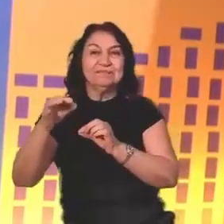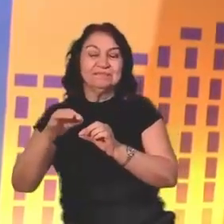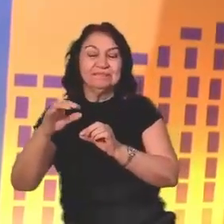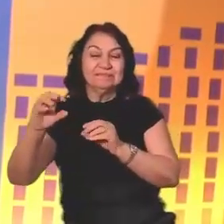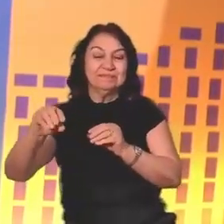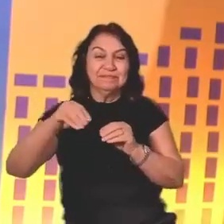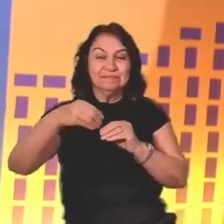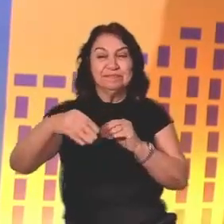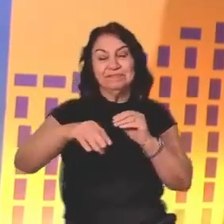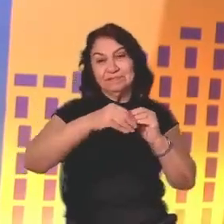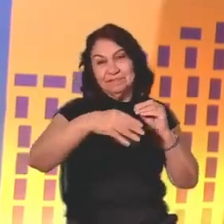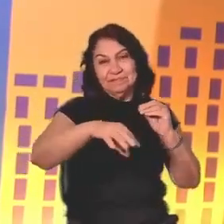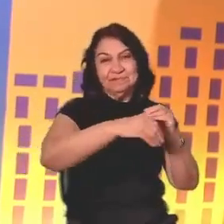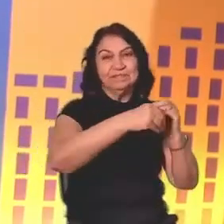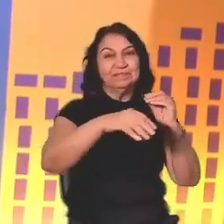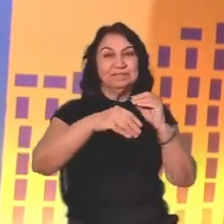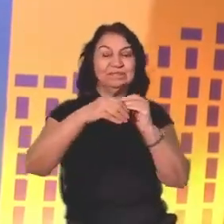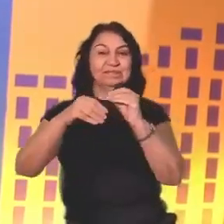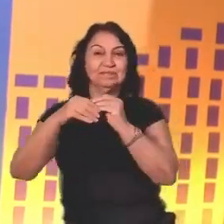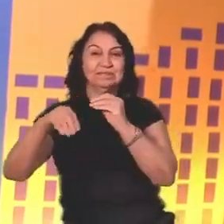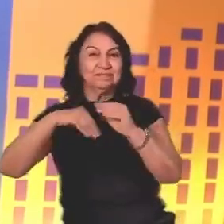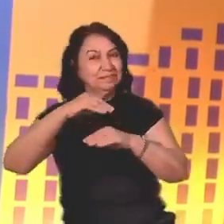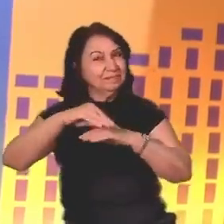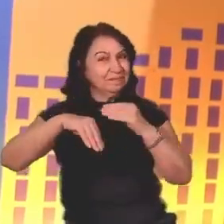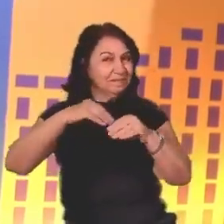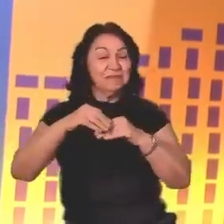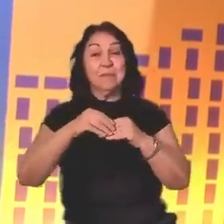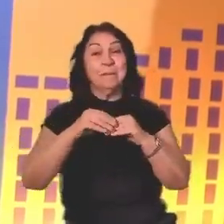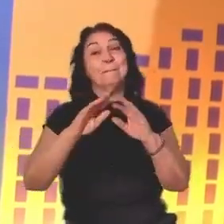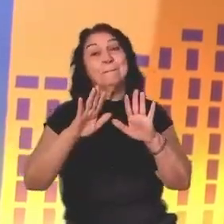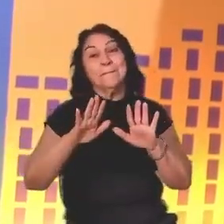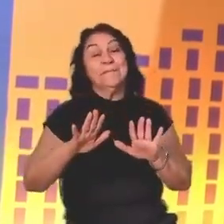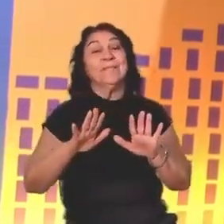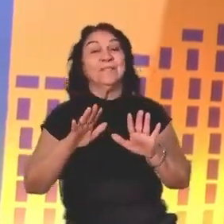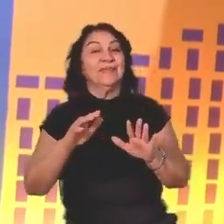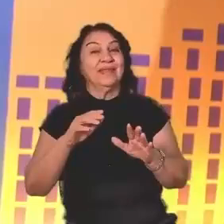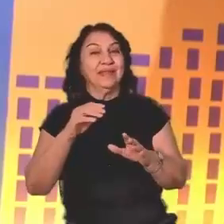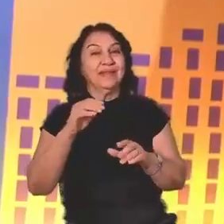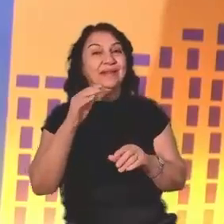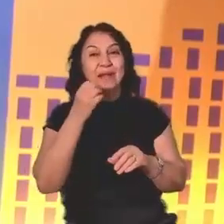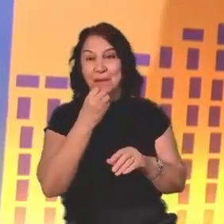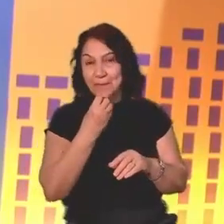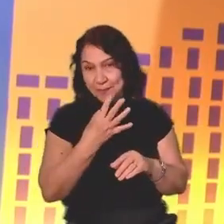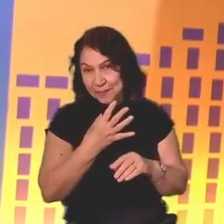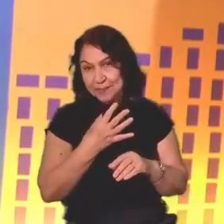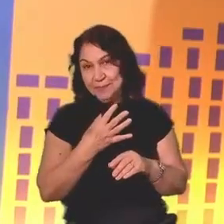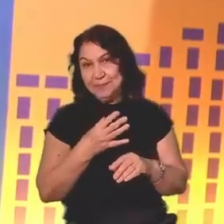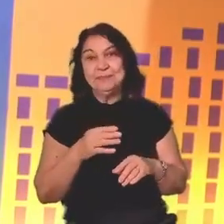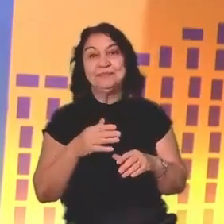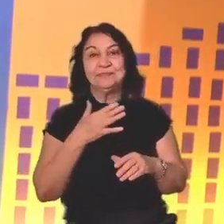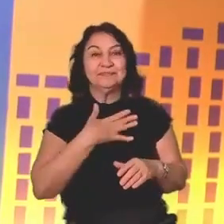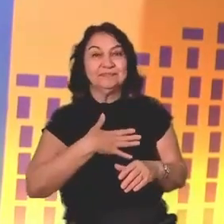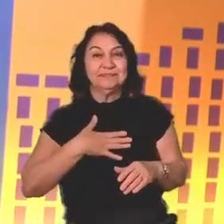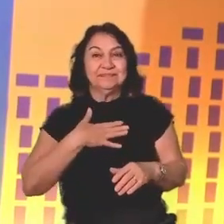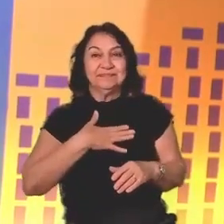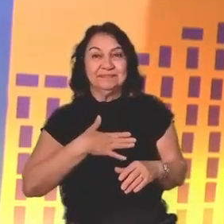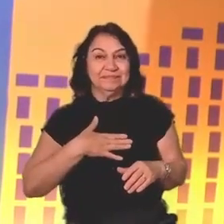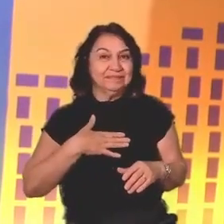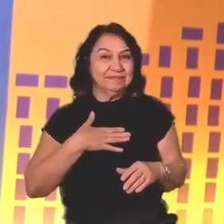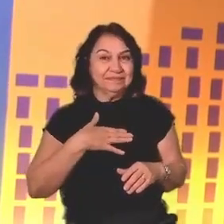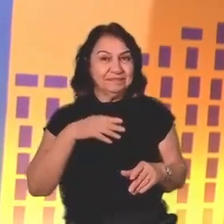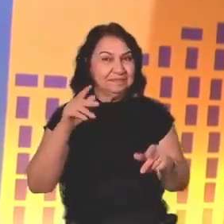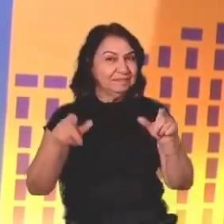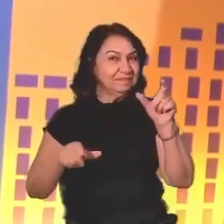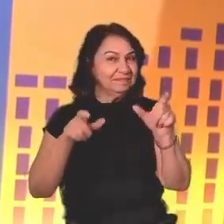pedaço de um pedaço de outro, mas ficou legal, pelo que eu vi, eles gostaram muito, né? Então,